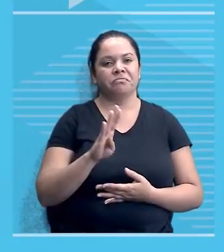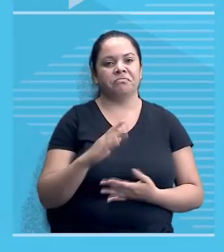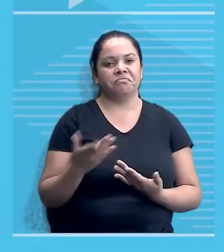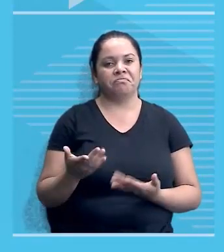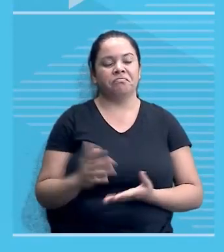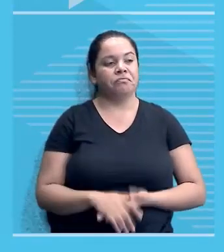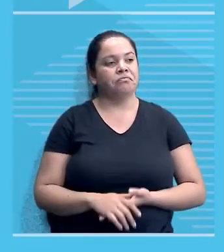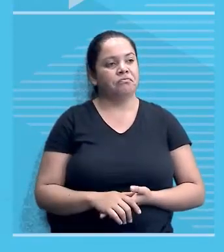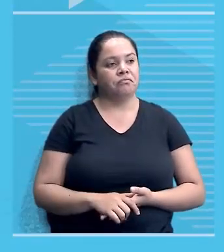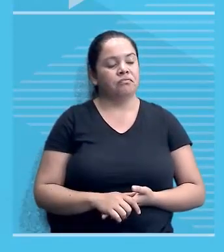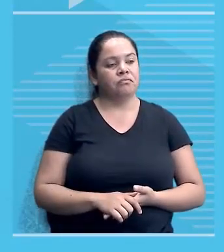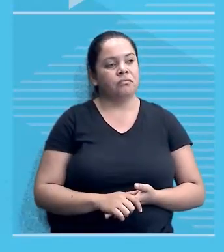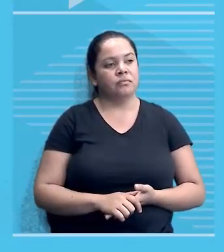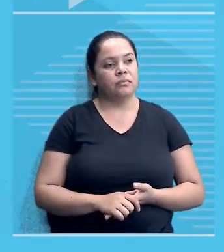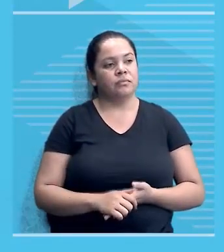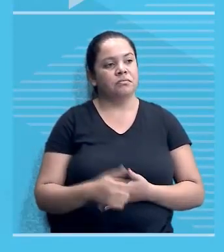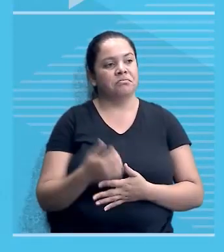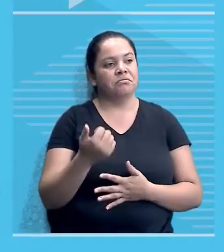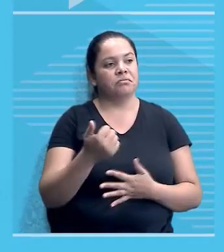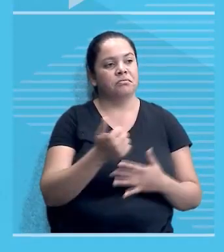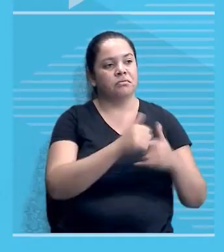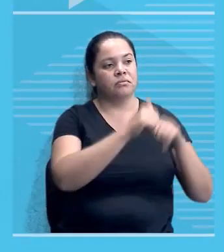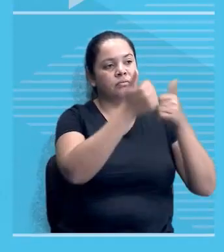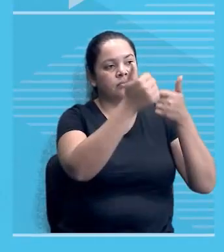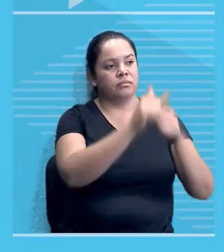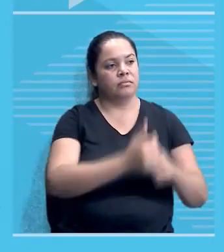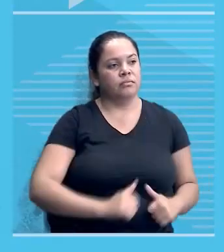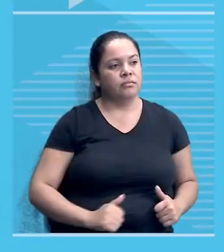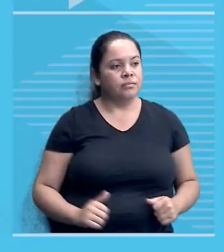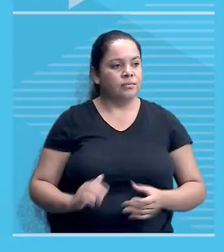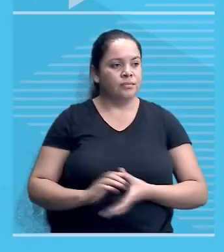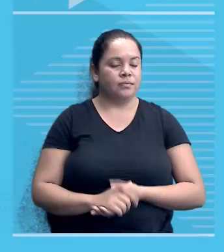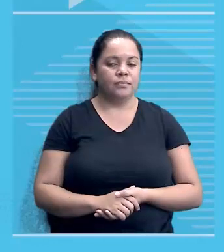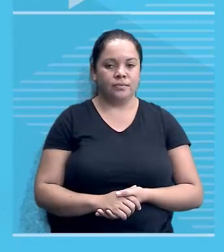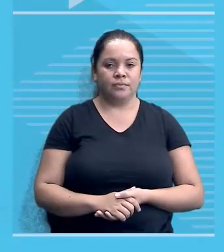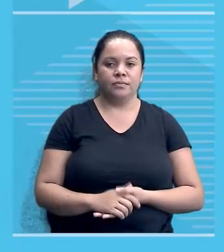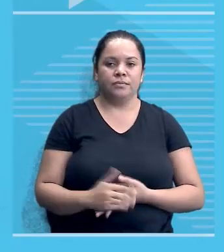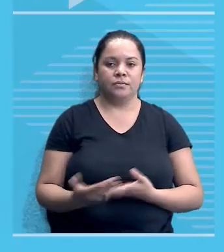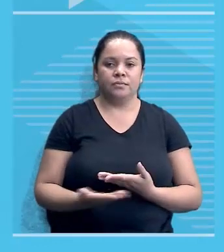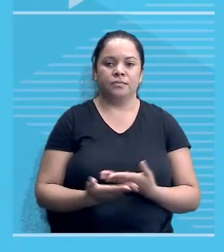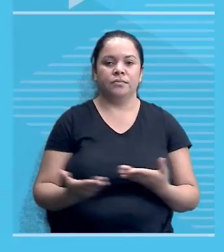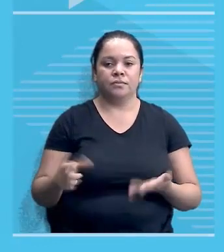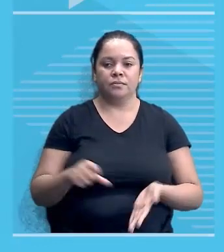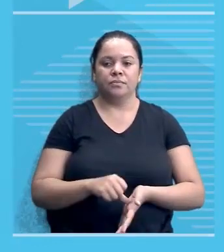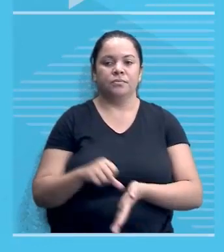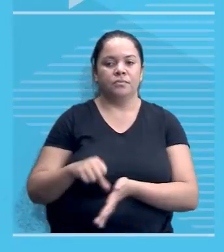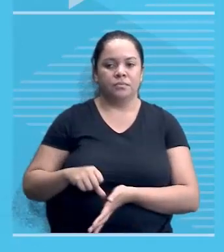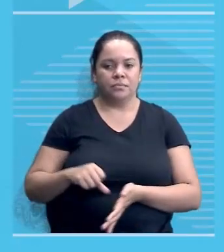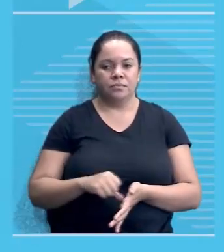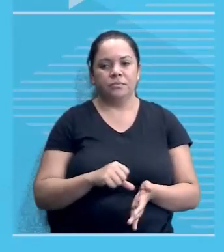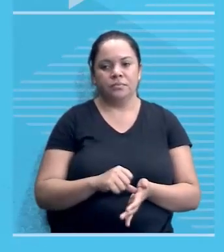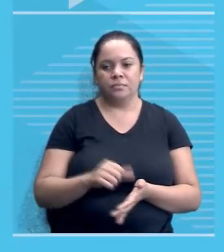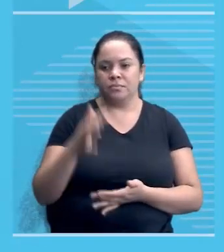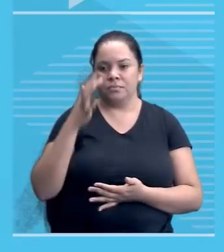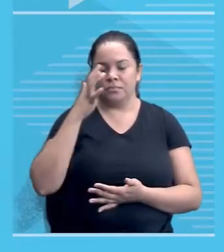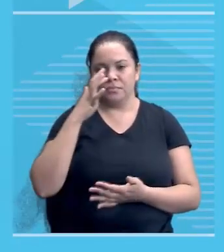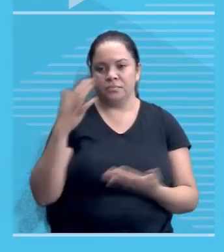a letra B mesmo Jerônimo da turma do Bom Jesus São Francisco São